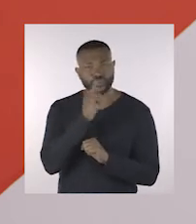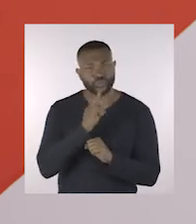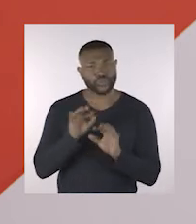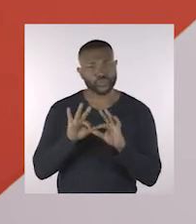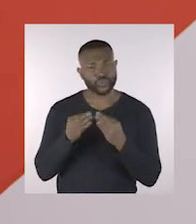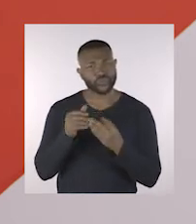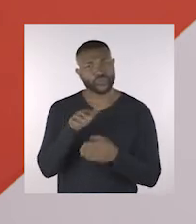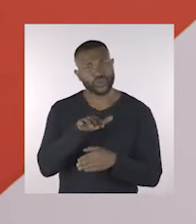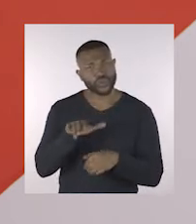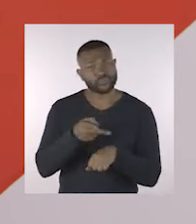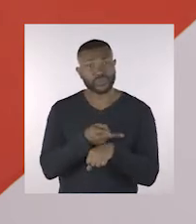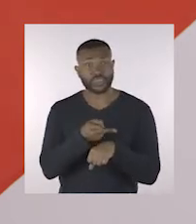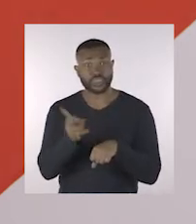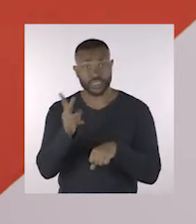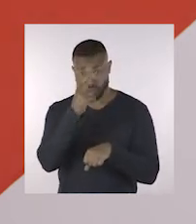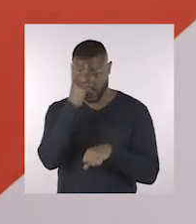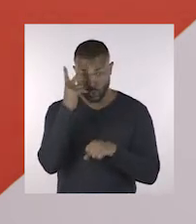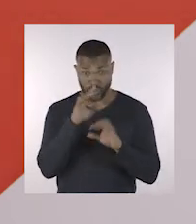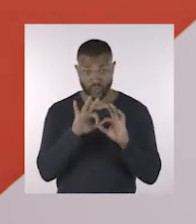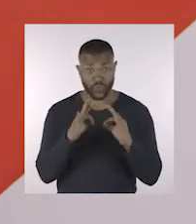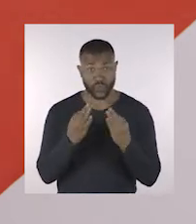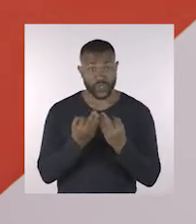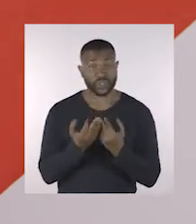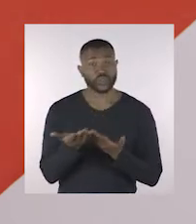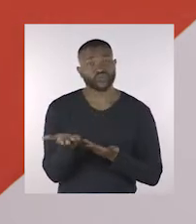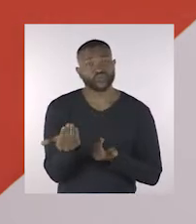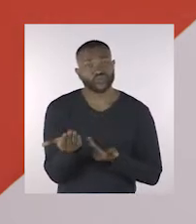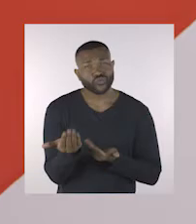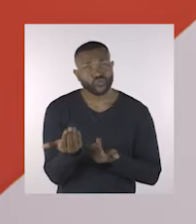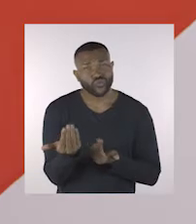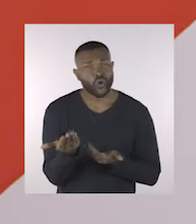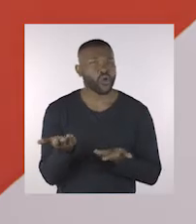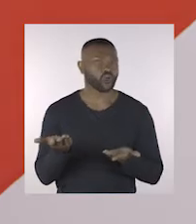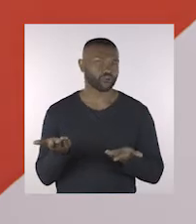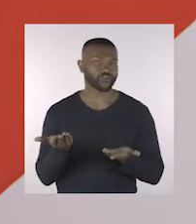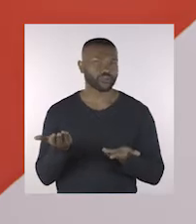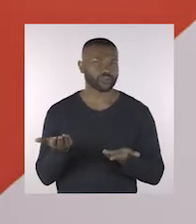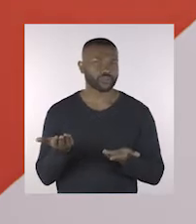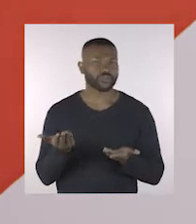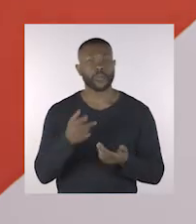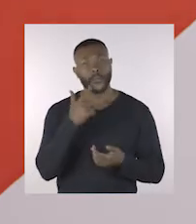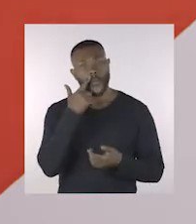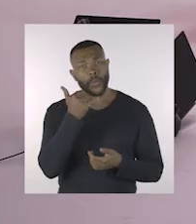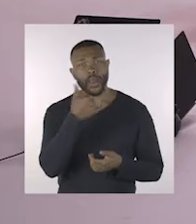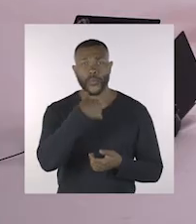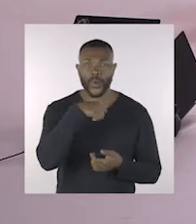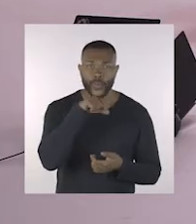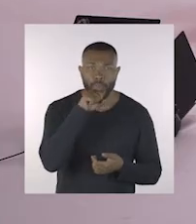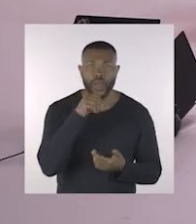as pessoas as famílias visitarem parentes o jovem ou enfim o pai e a mãe